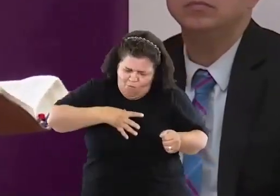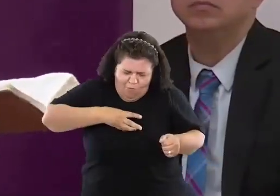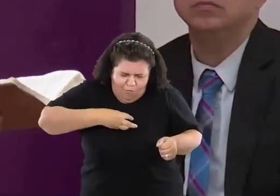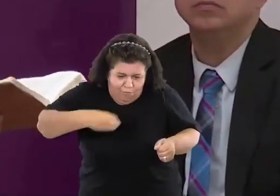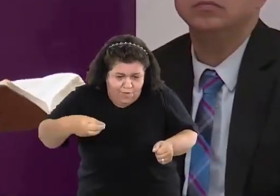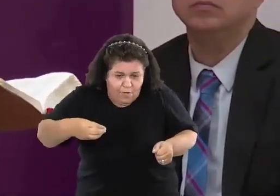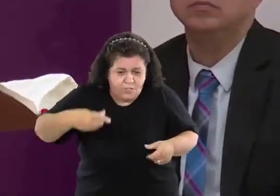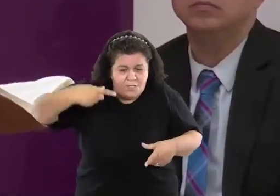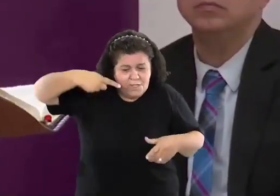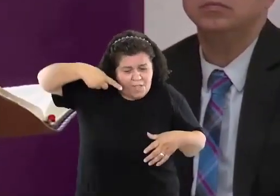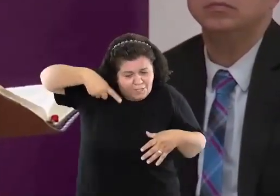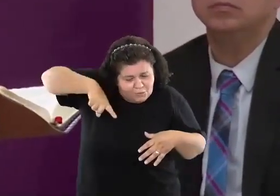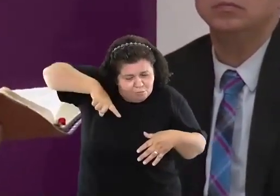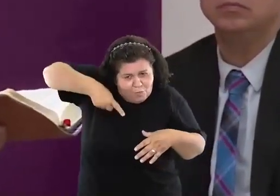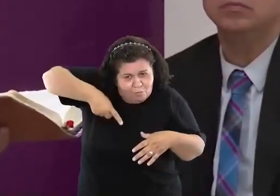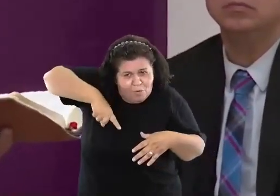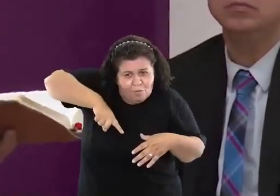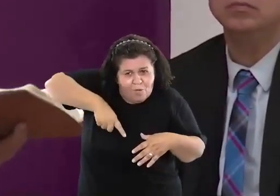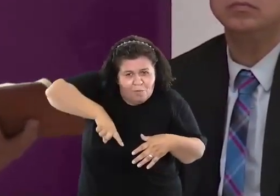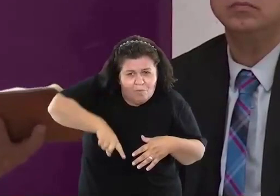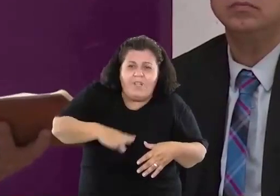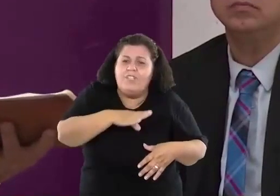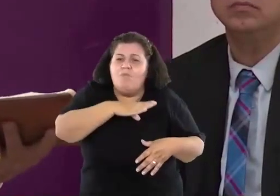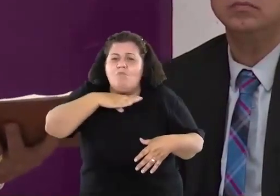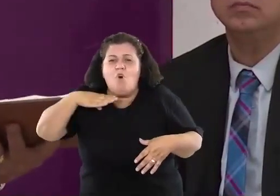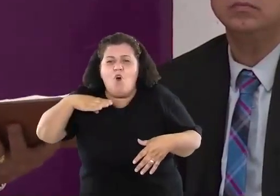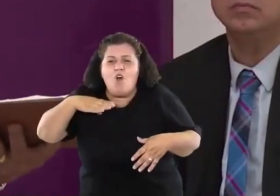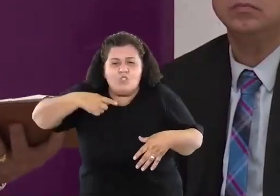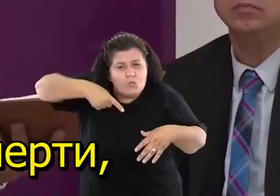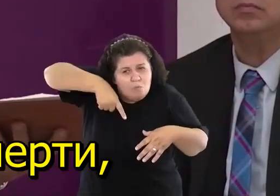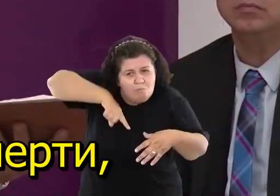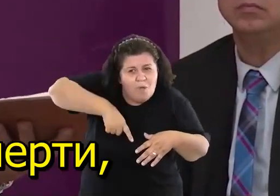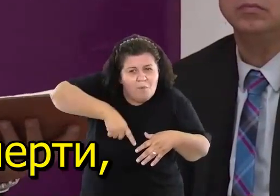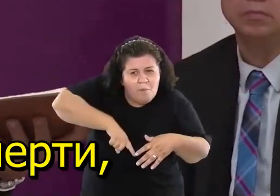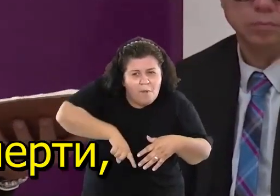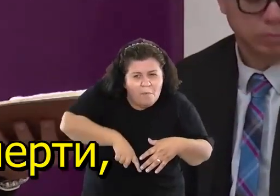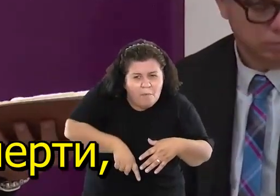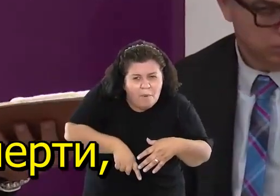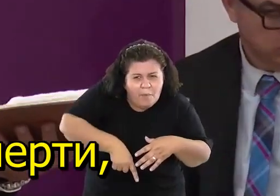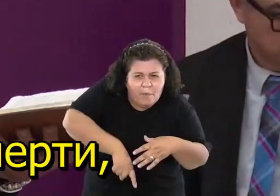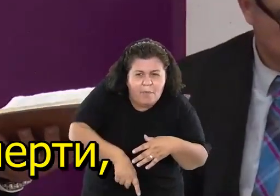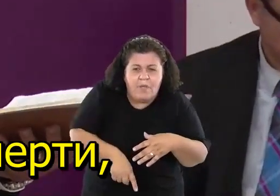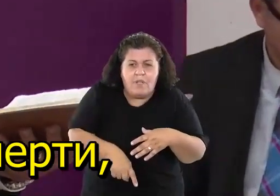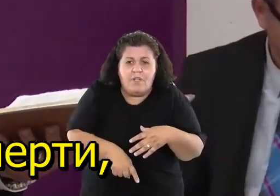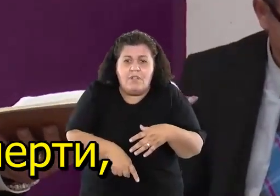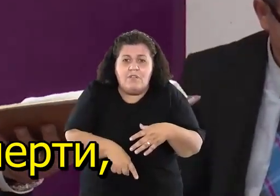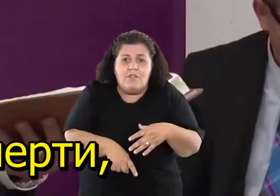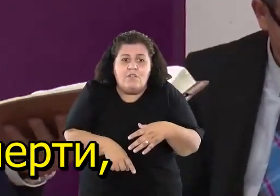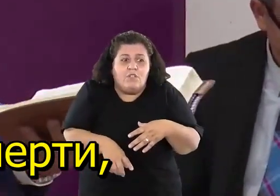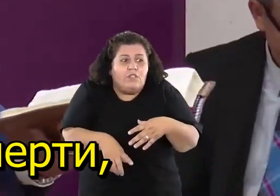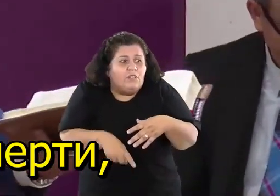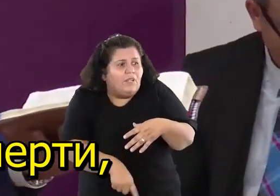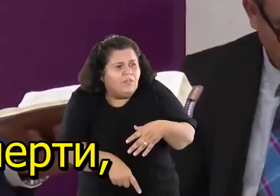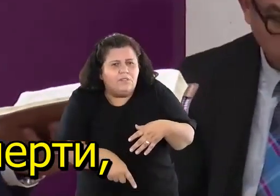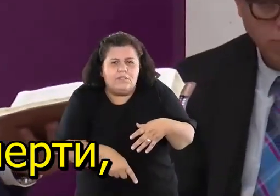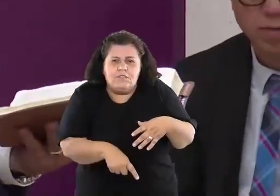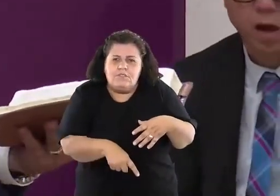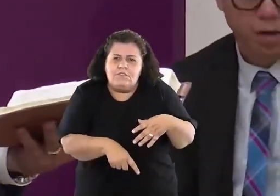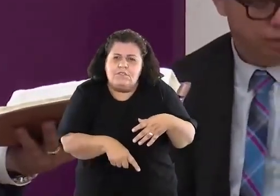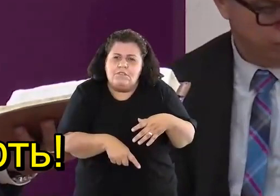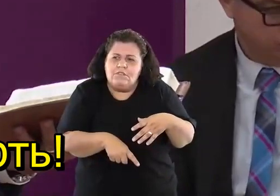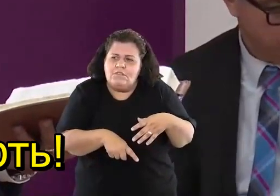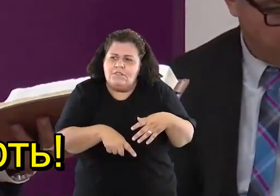nas entranhas da morte, na casa da morte, no pavilhão da morte, no santuário da